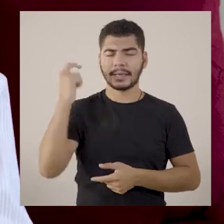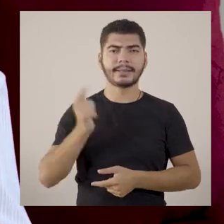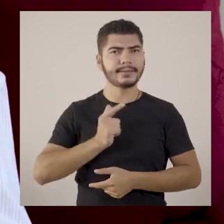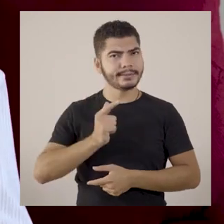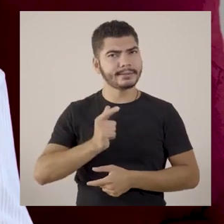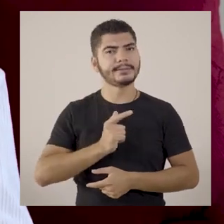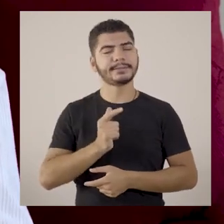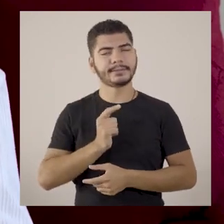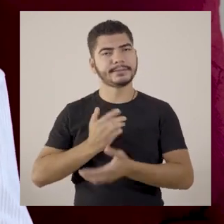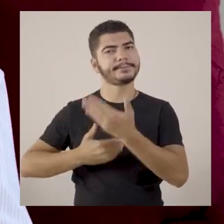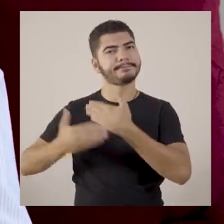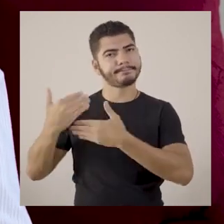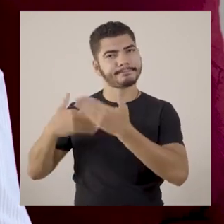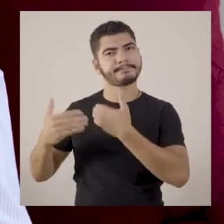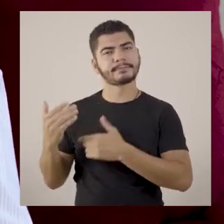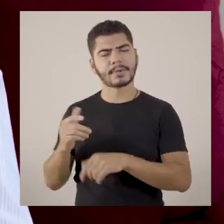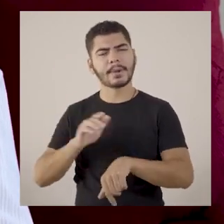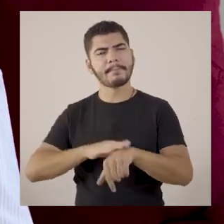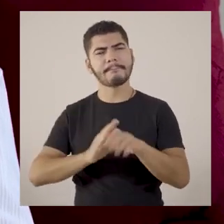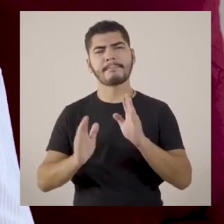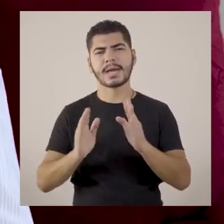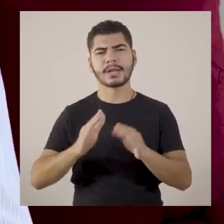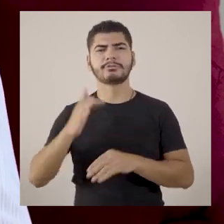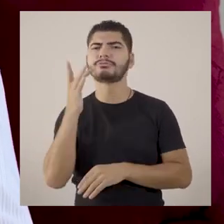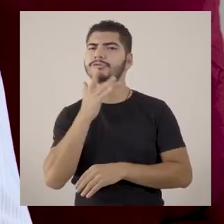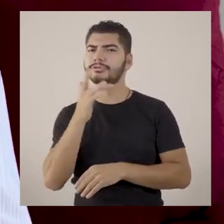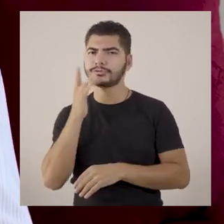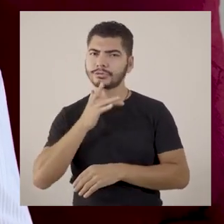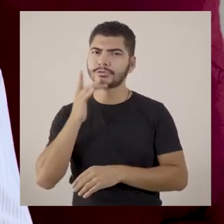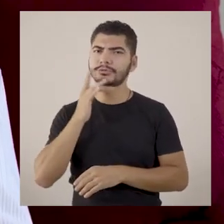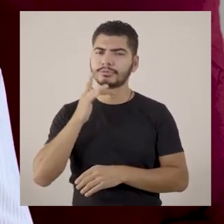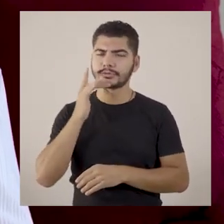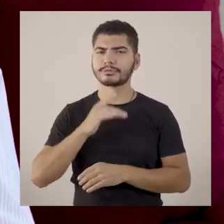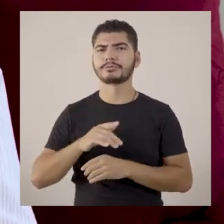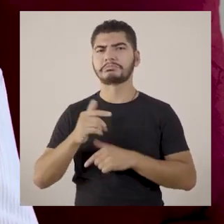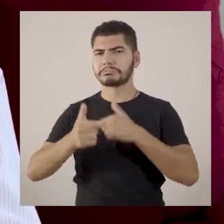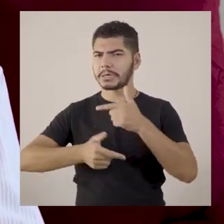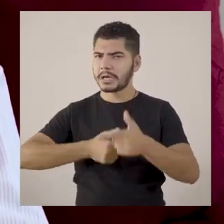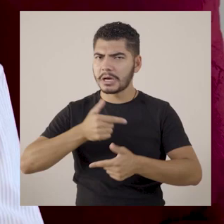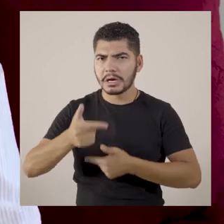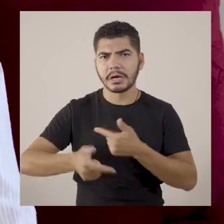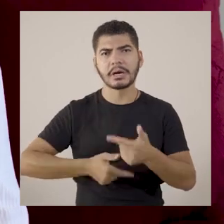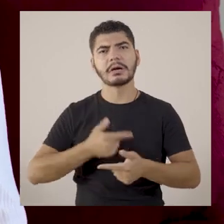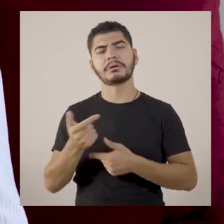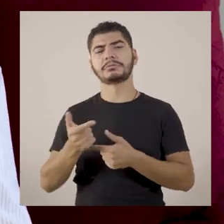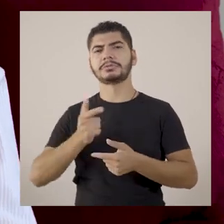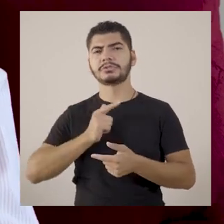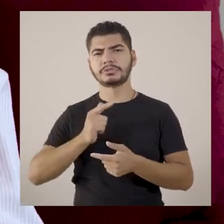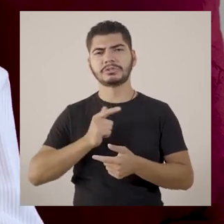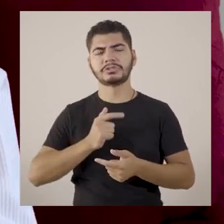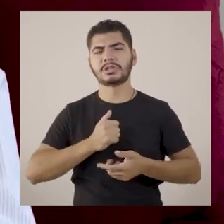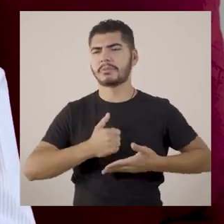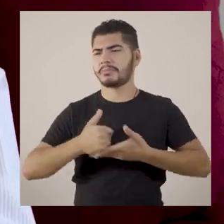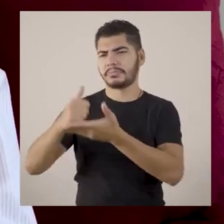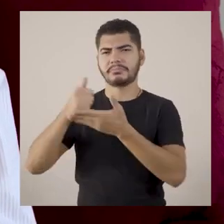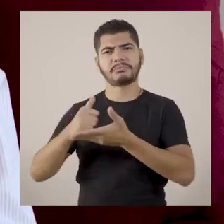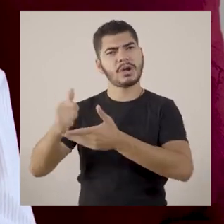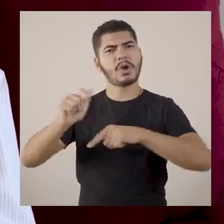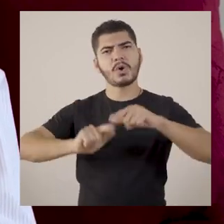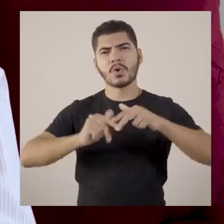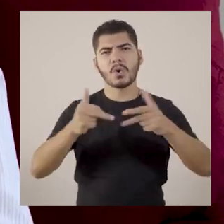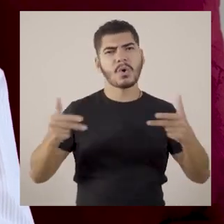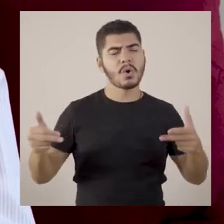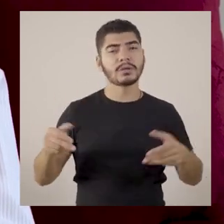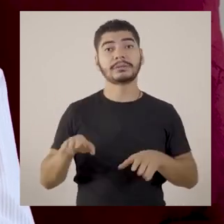ali. E foi um período gostoso. Muito serviço, muito despacho das coisas, né?